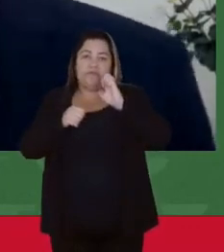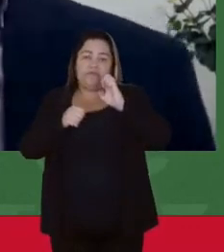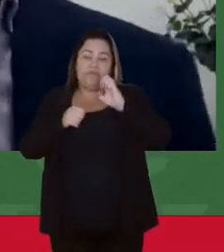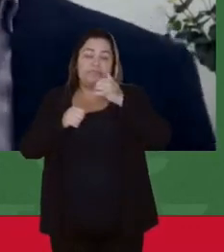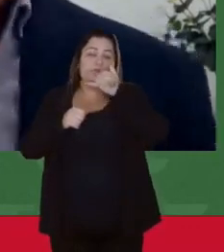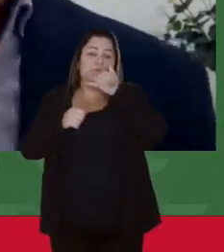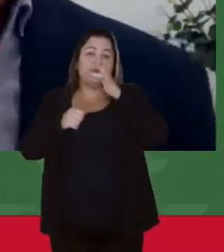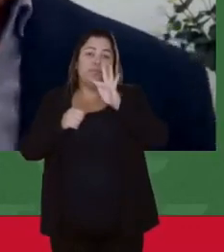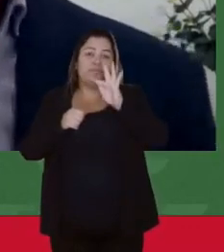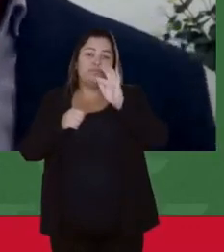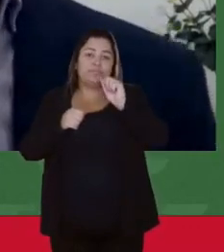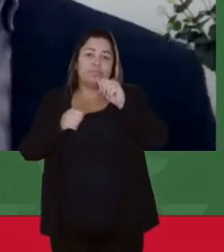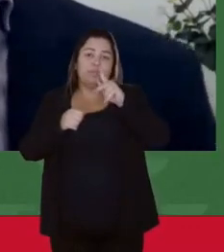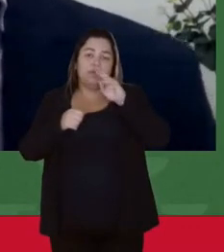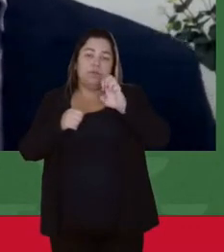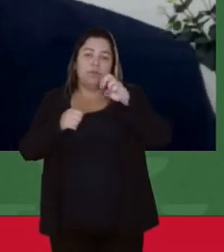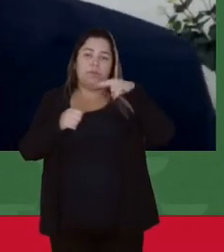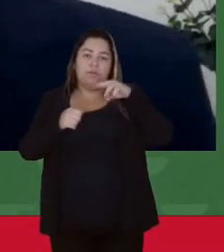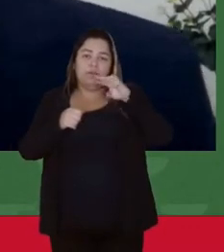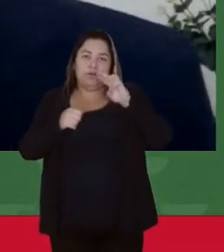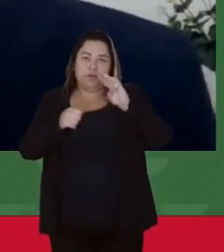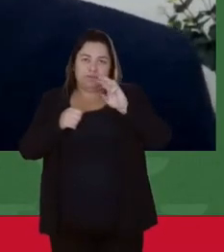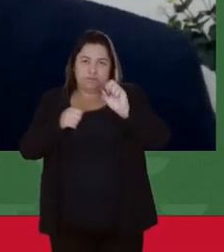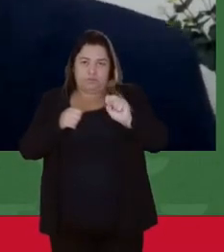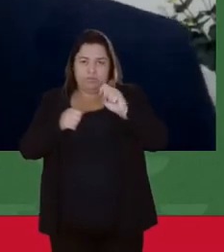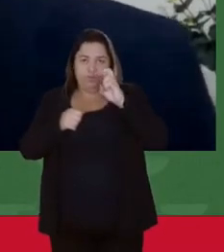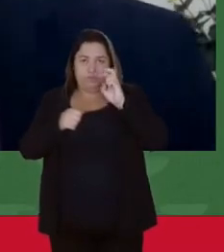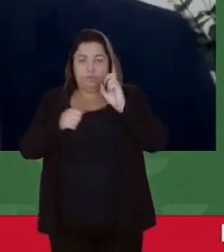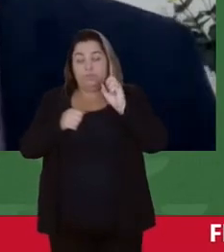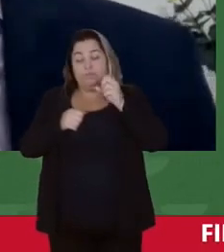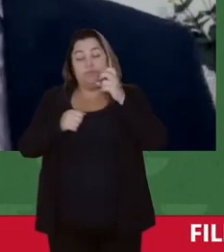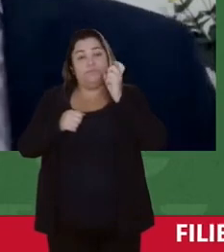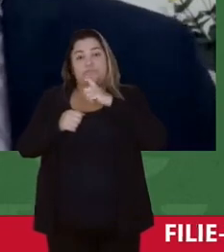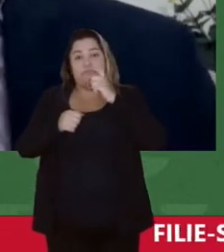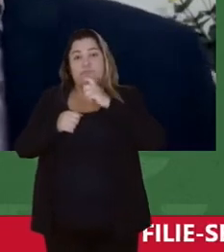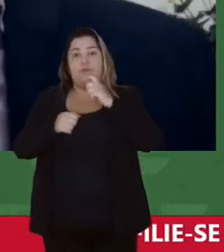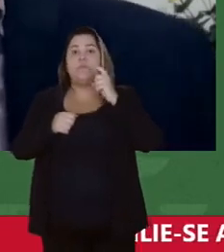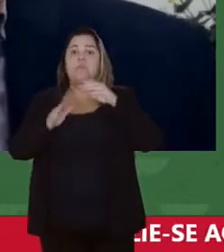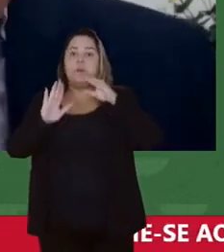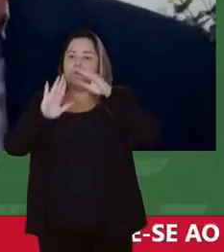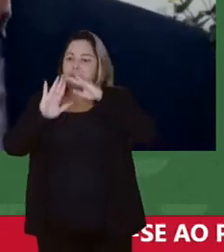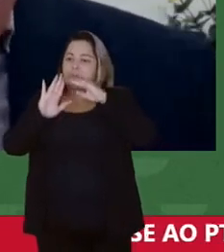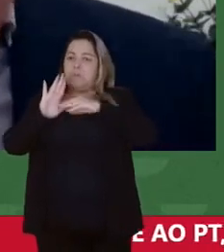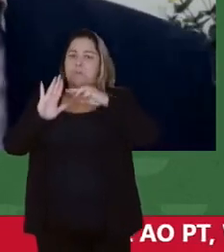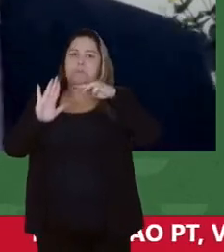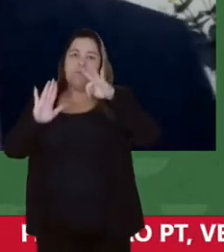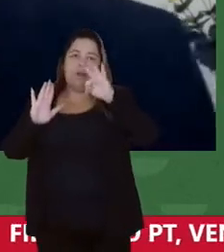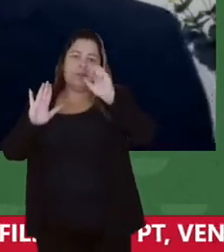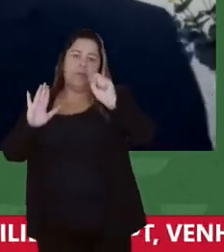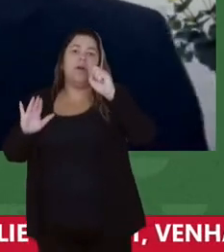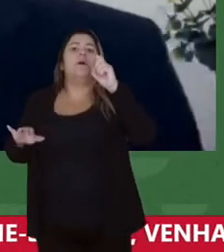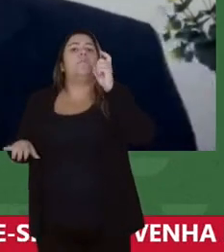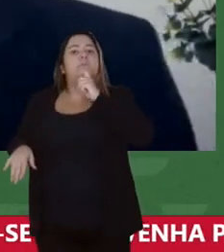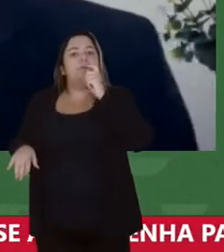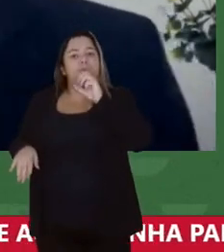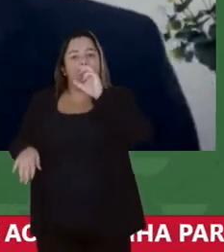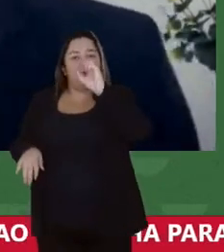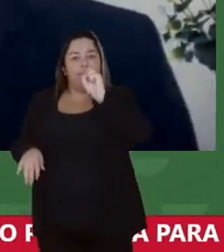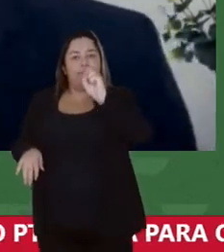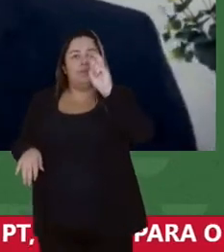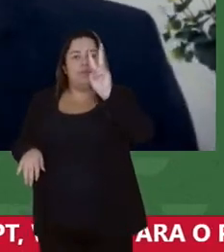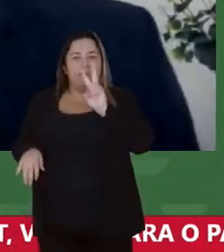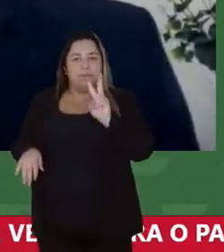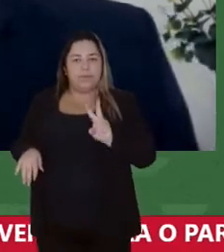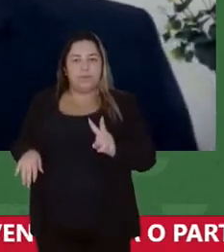de mentir para a população brasileira 8 vezes ao dia. Ele tem uma meta, ele tem que mentir 8 vezes ao dia, né? Então é